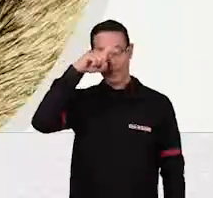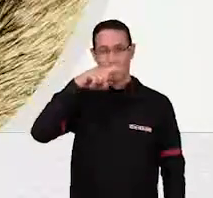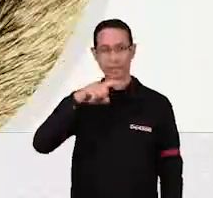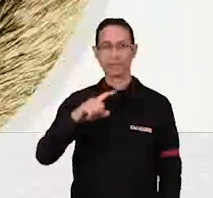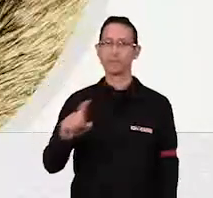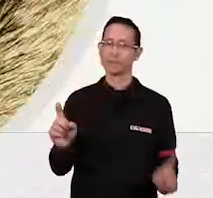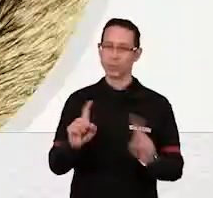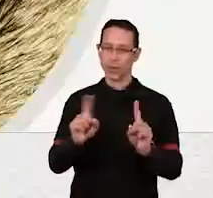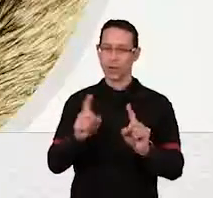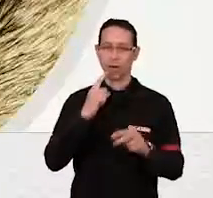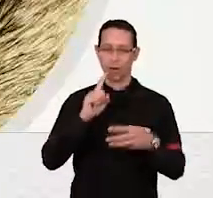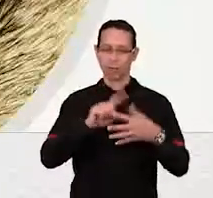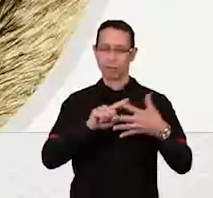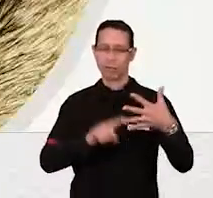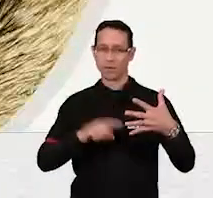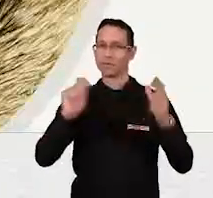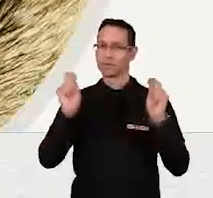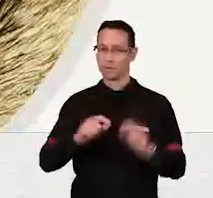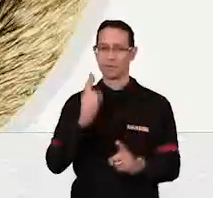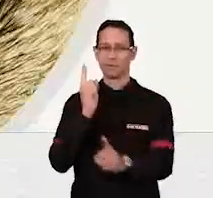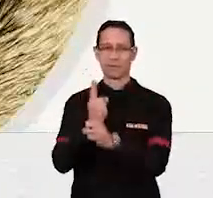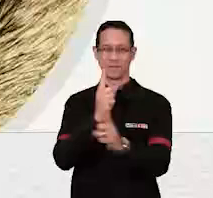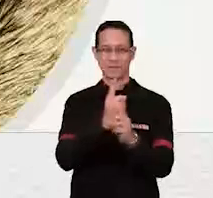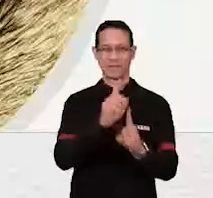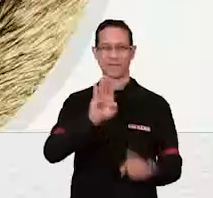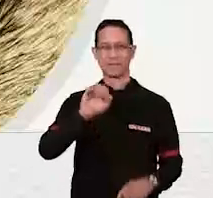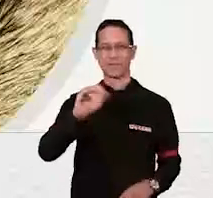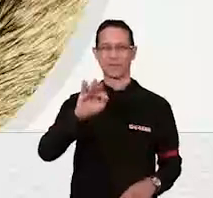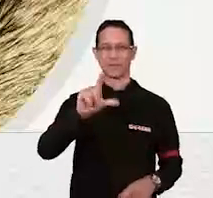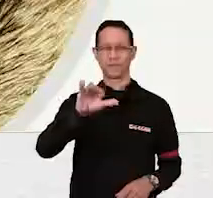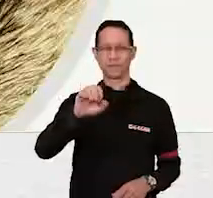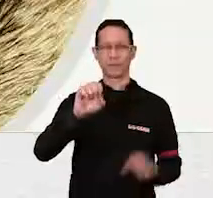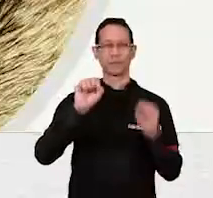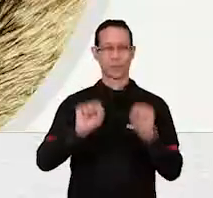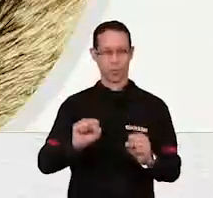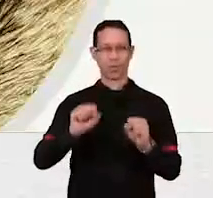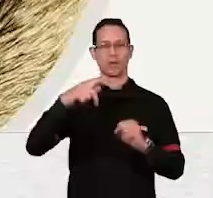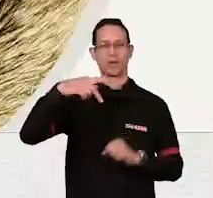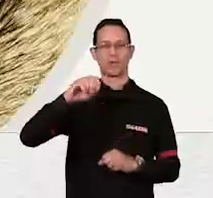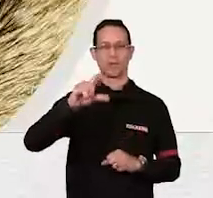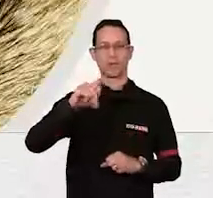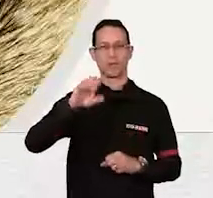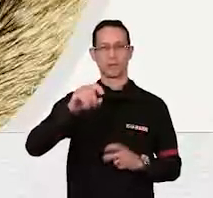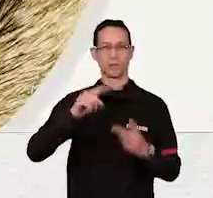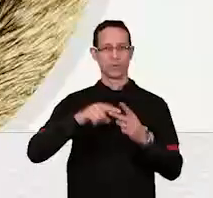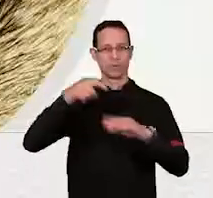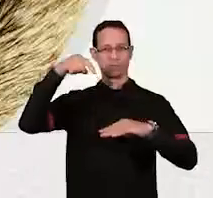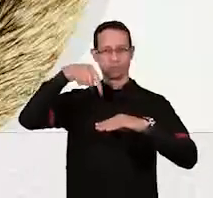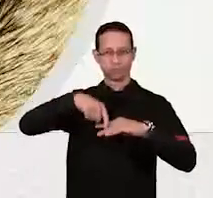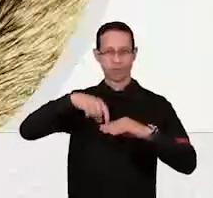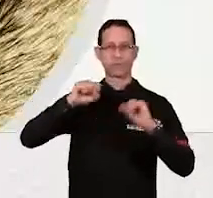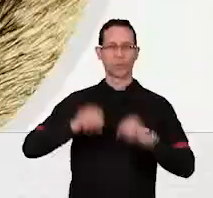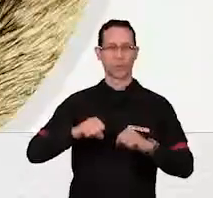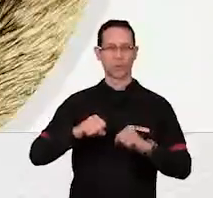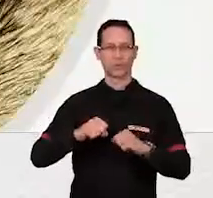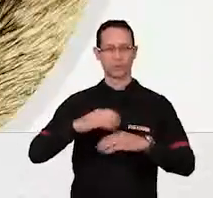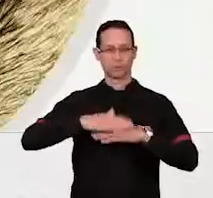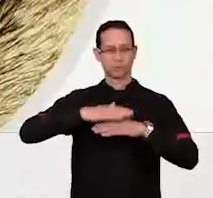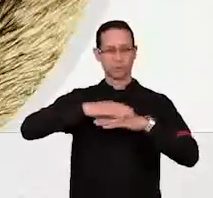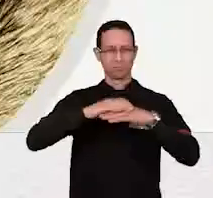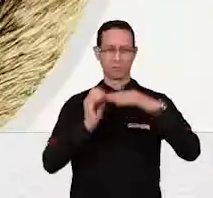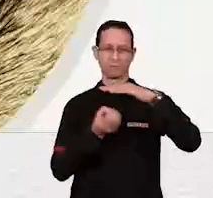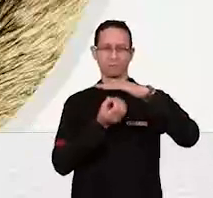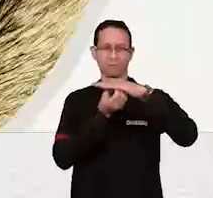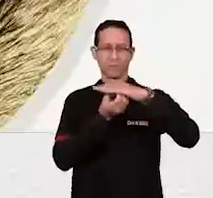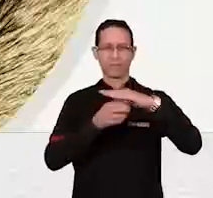os mesmos motivos. Você pode achar num biofilme o pólipo do pug, a perfuração timpânica, a neoplasia, o corpo